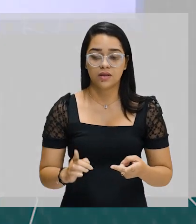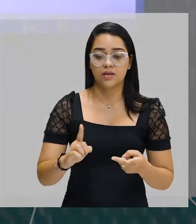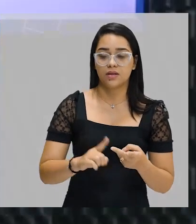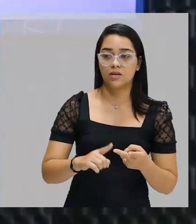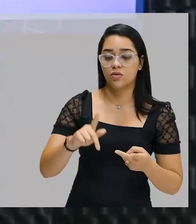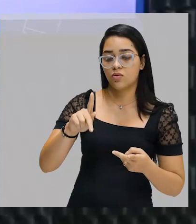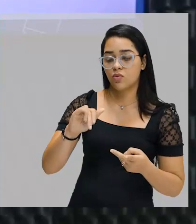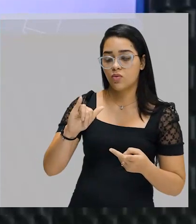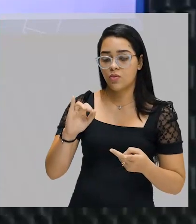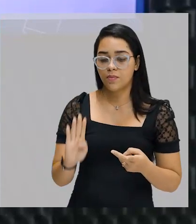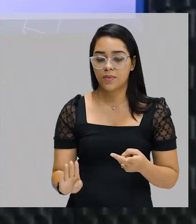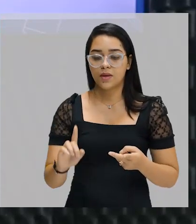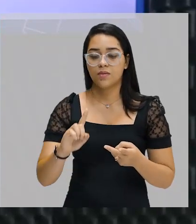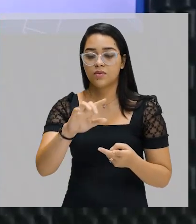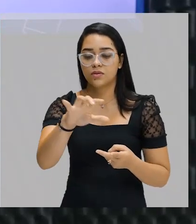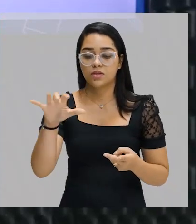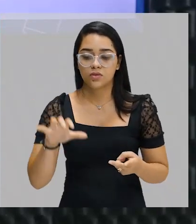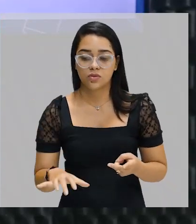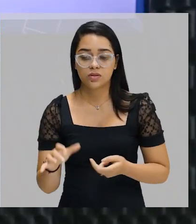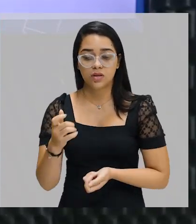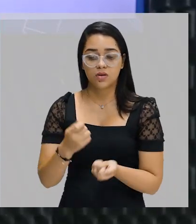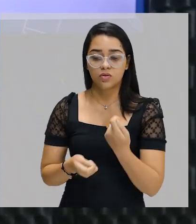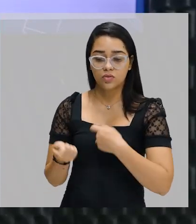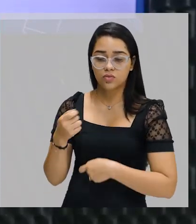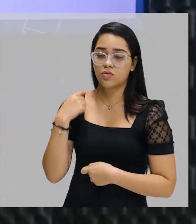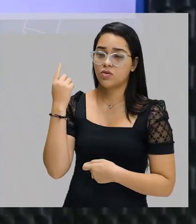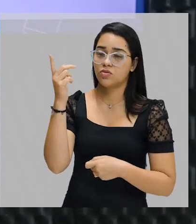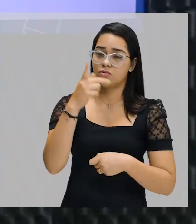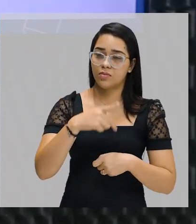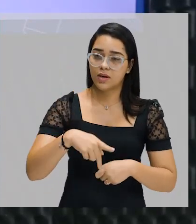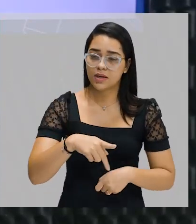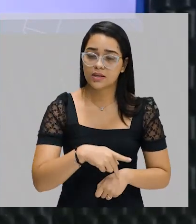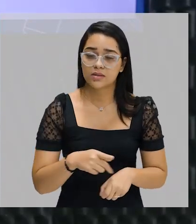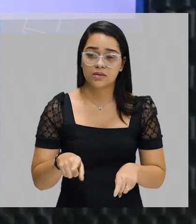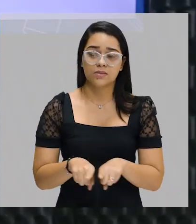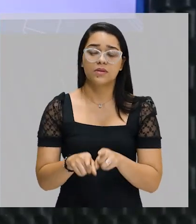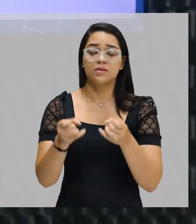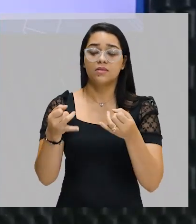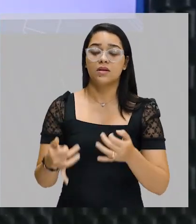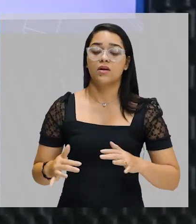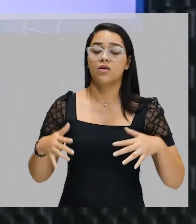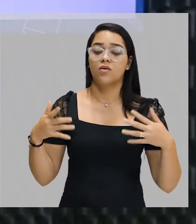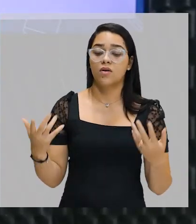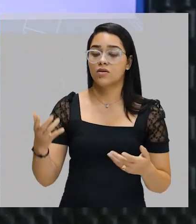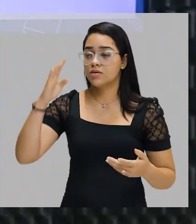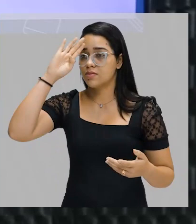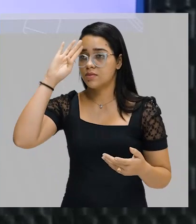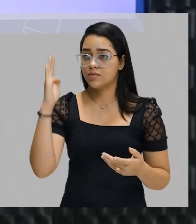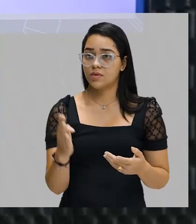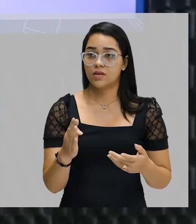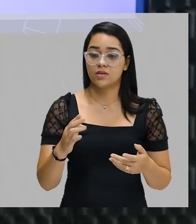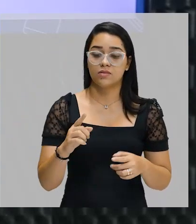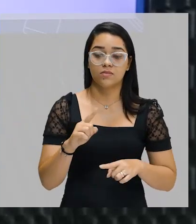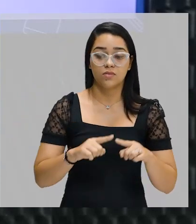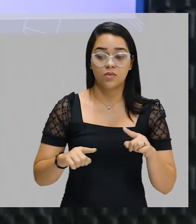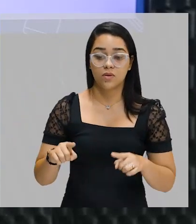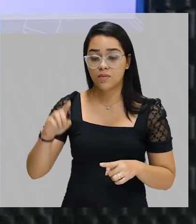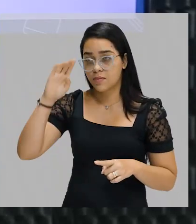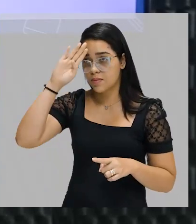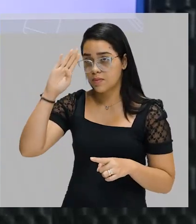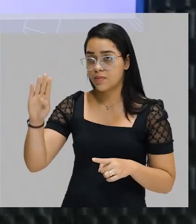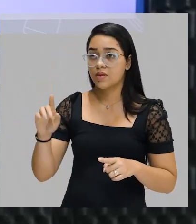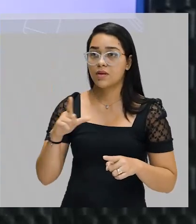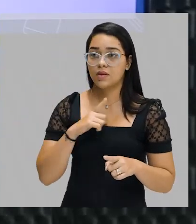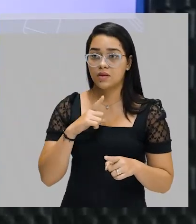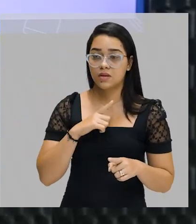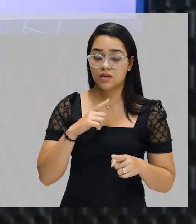do PIB, dos setores econômicos do nosso país. Vamos falar quais são os nossos principais produtos, principalmente